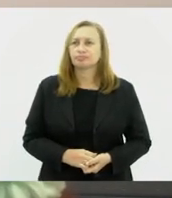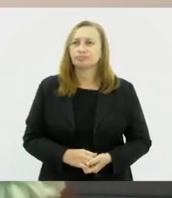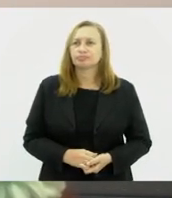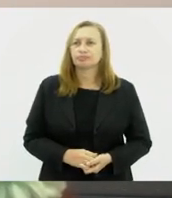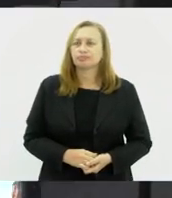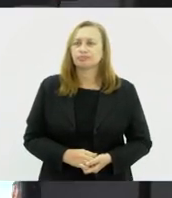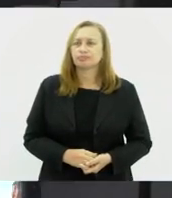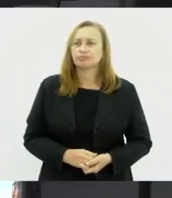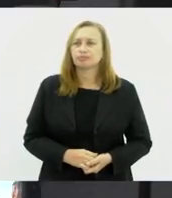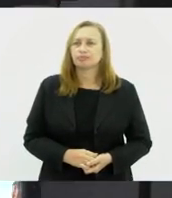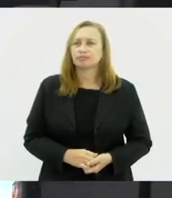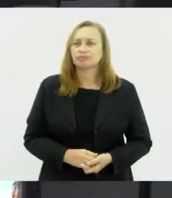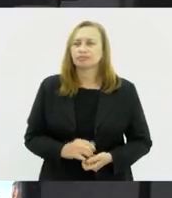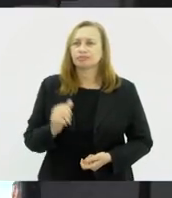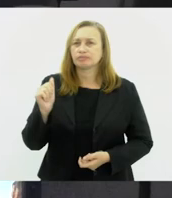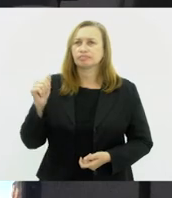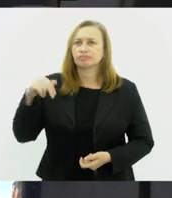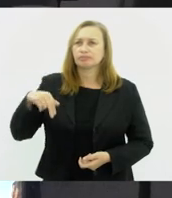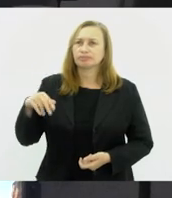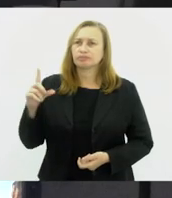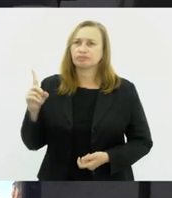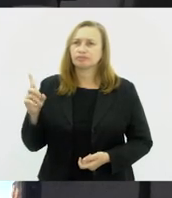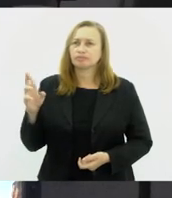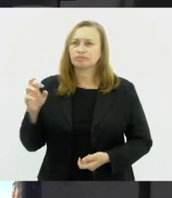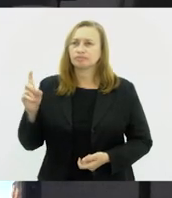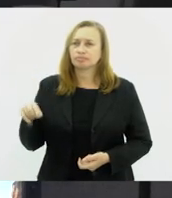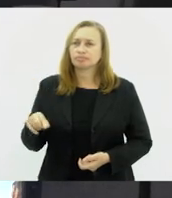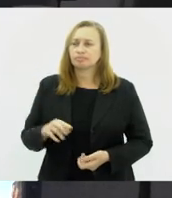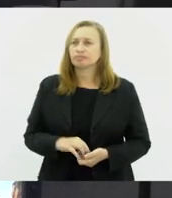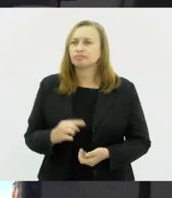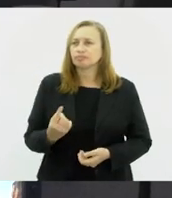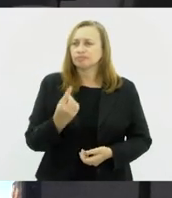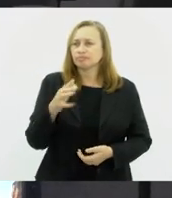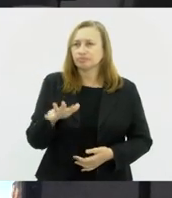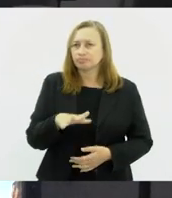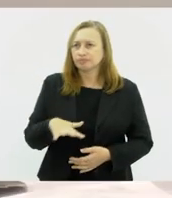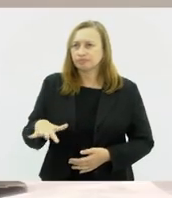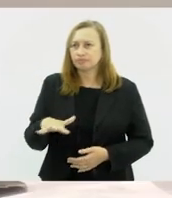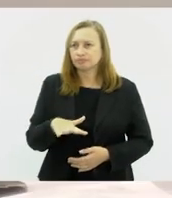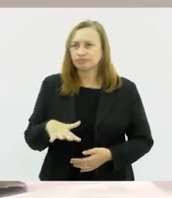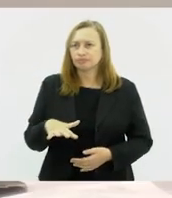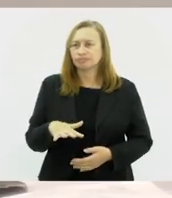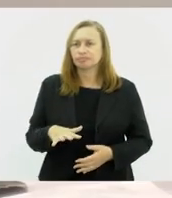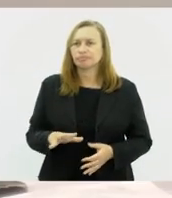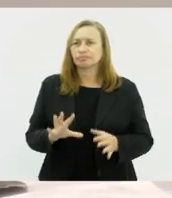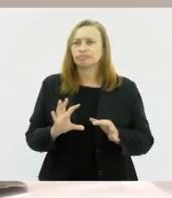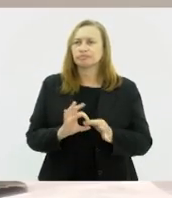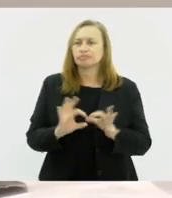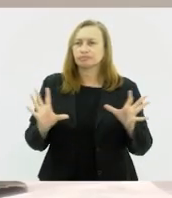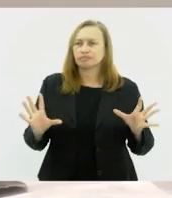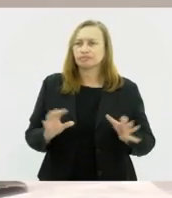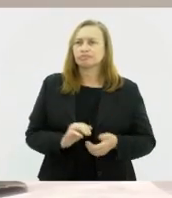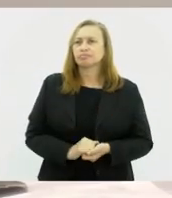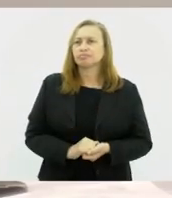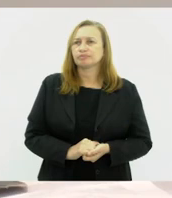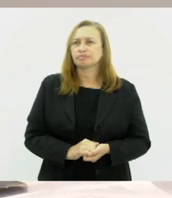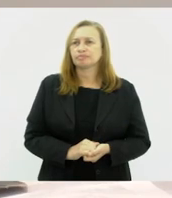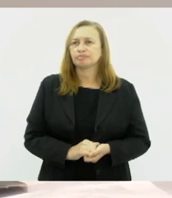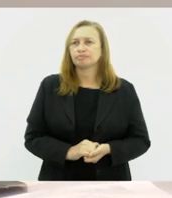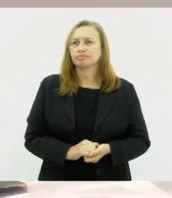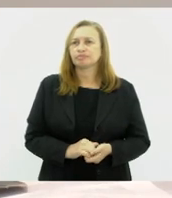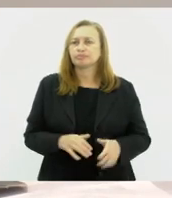inclusive André Barros um dos setores que se opõem à legalização é o